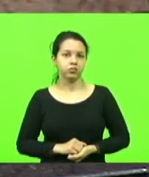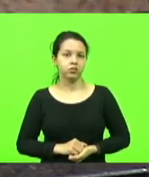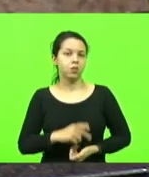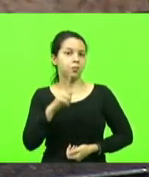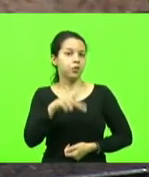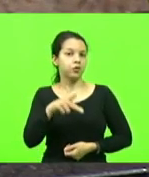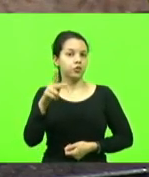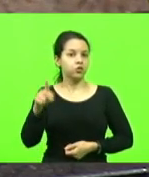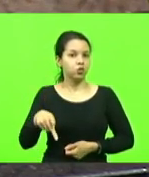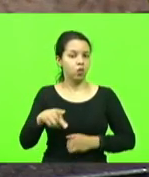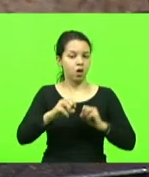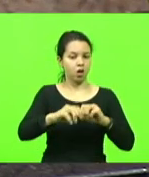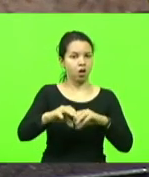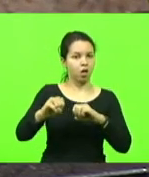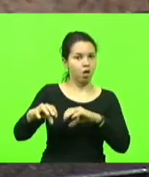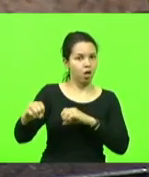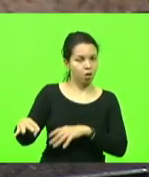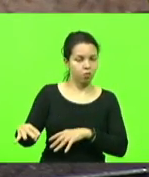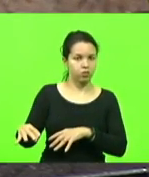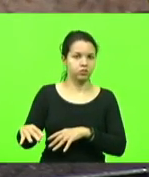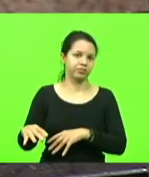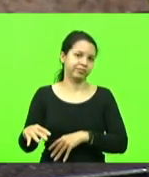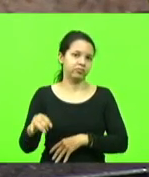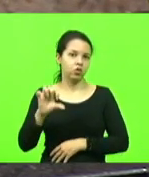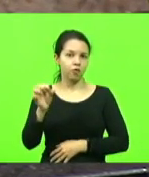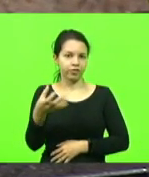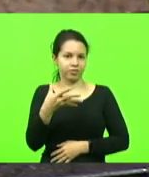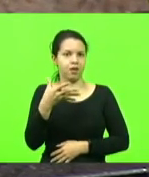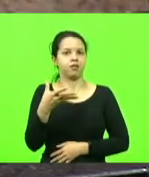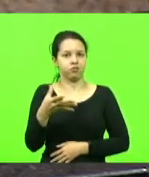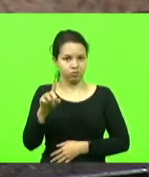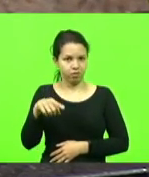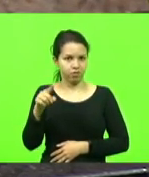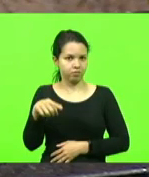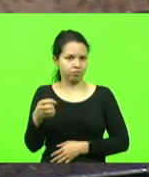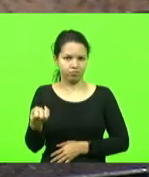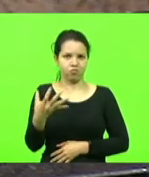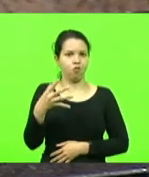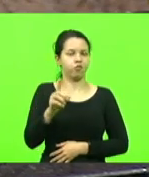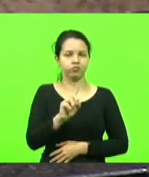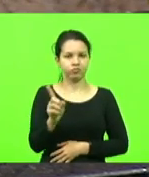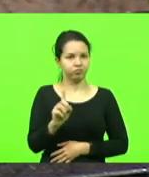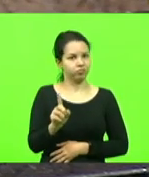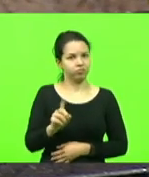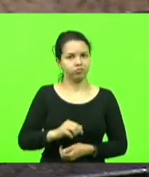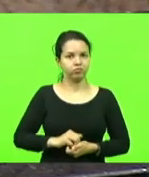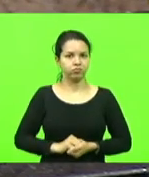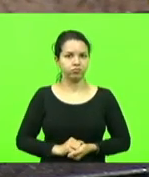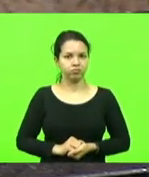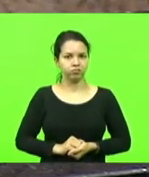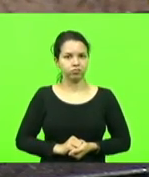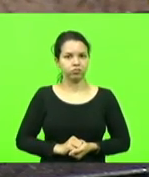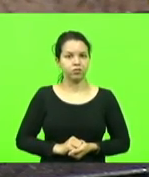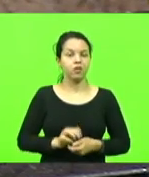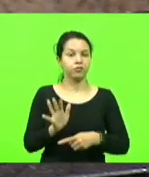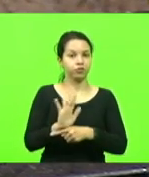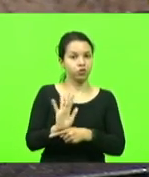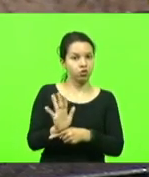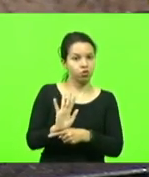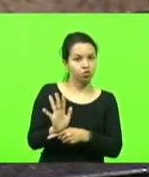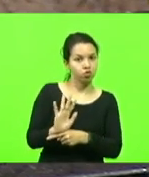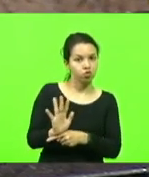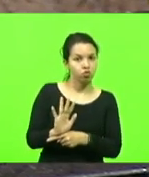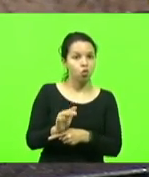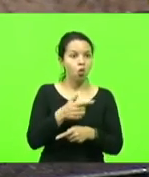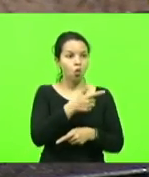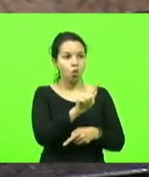Professores não dão aulas. Que novidade! Que novidade! Enviam vídeos de outros cursos